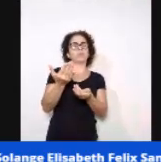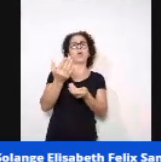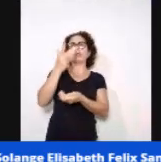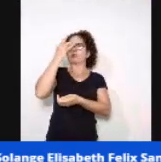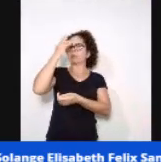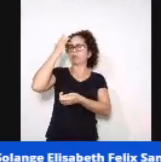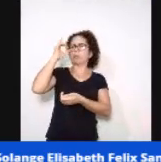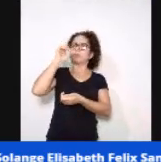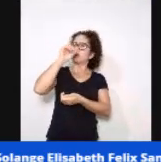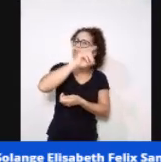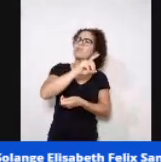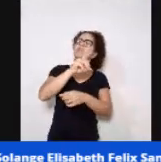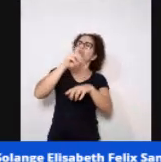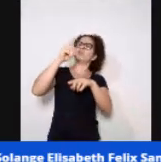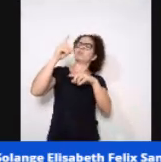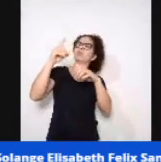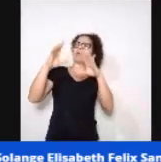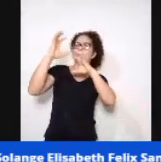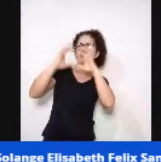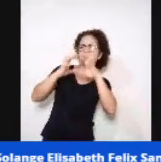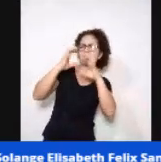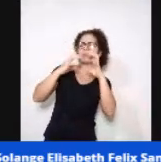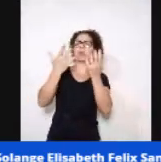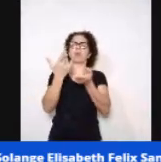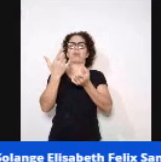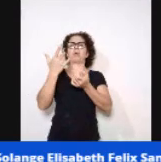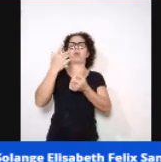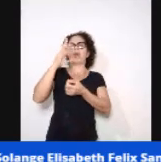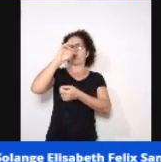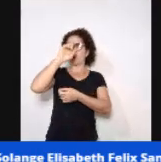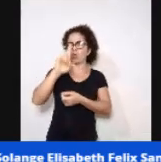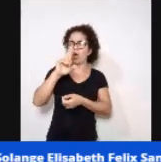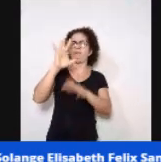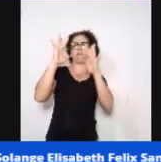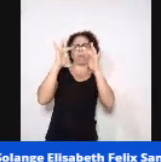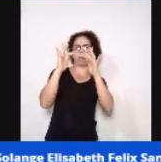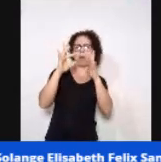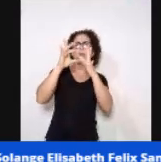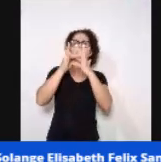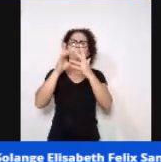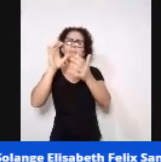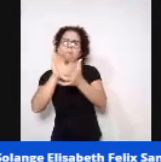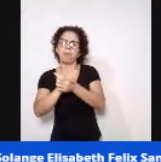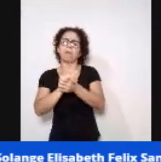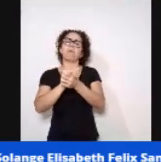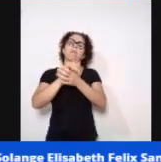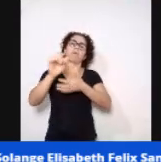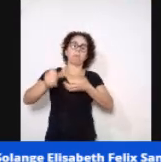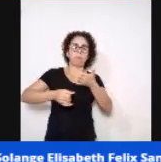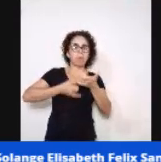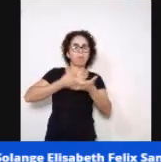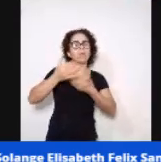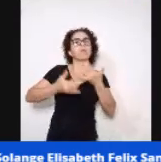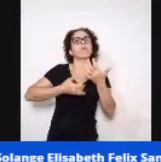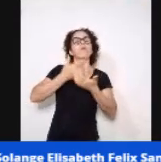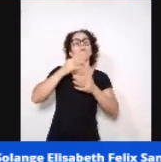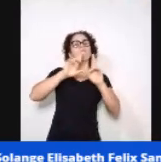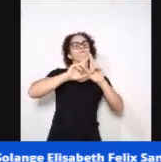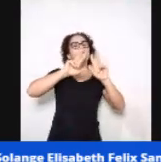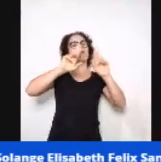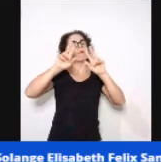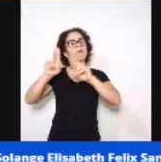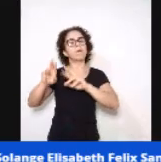com o amigo, com o namorado, com a esposa, qualquer pessoa que seja, né? Produzimos diferentes reações. Não é à toa que a